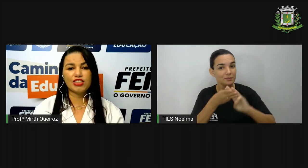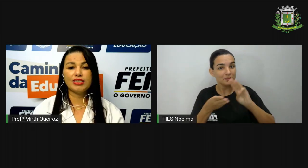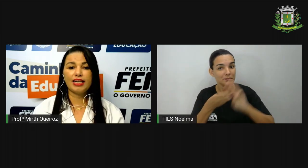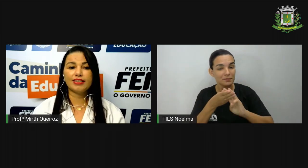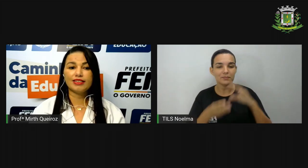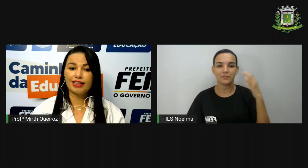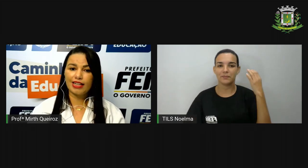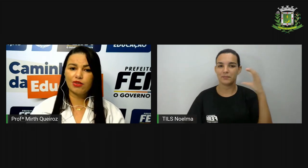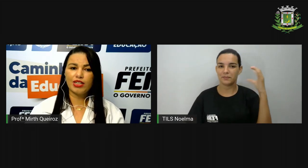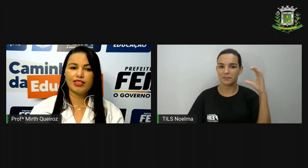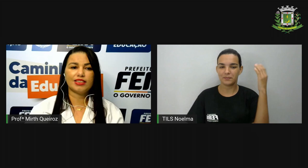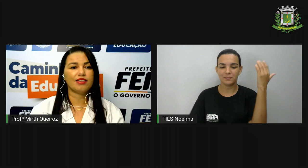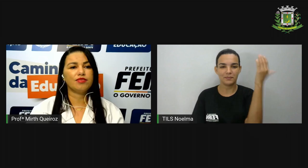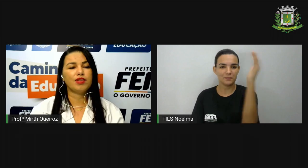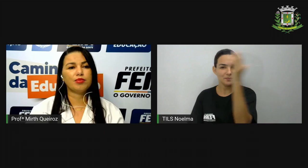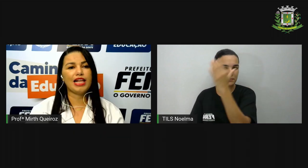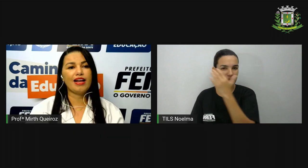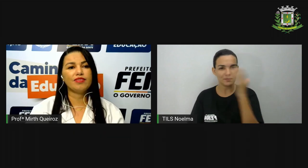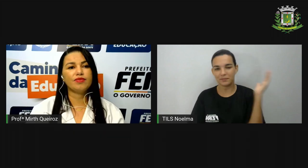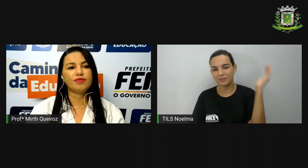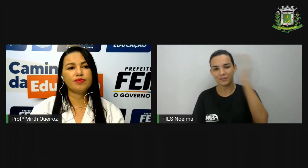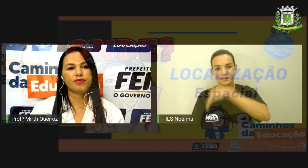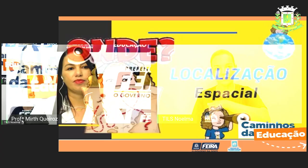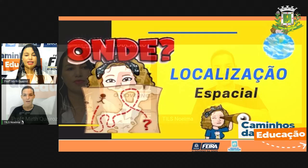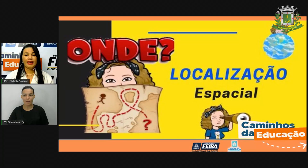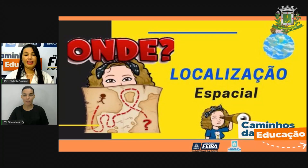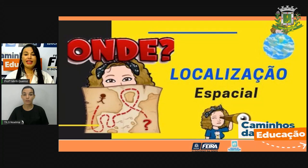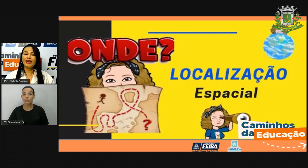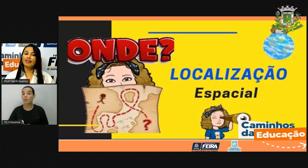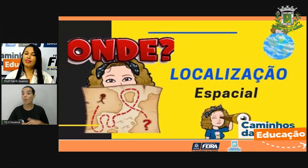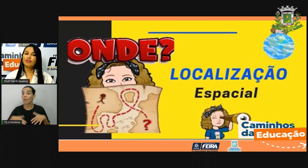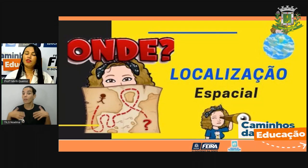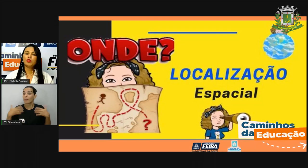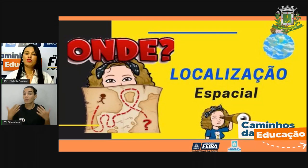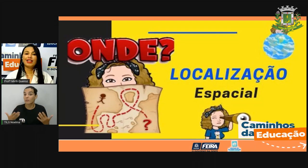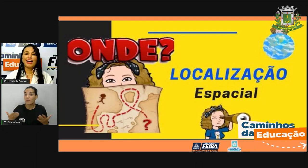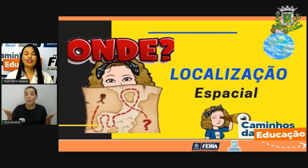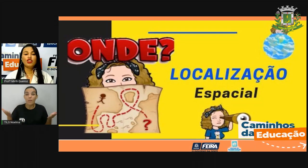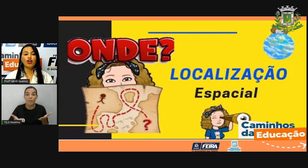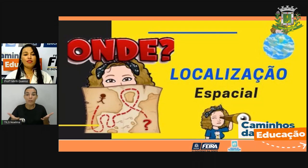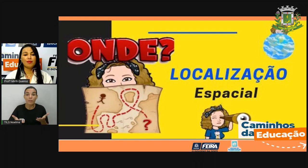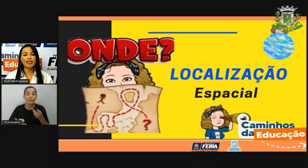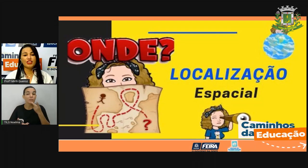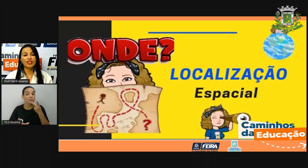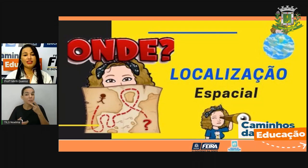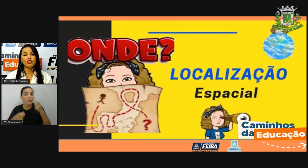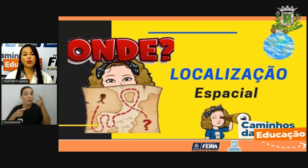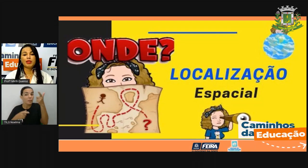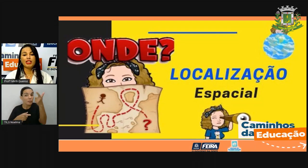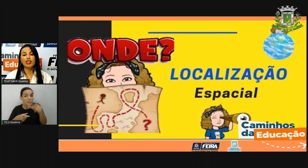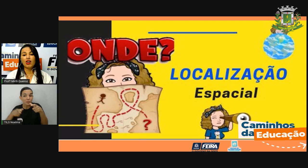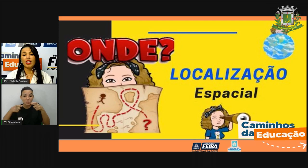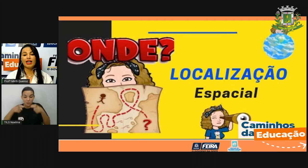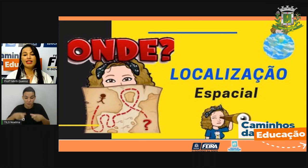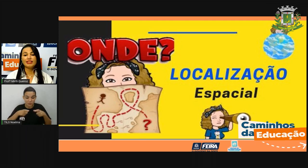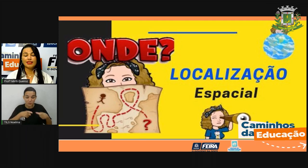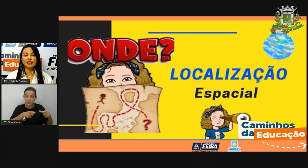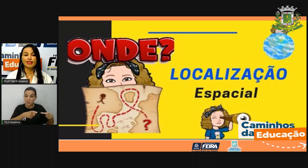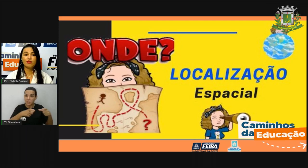matemática e ciências da natureza. Vamos lá? E vamos falar novamente aí sobre